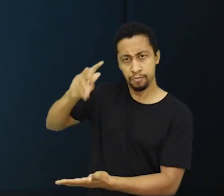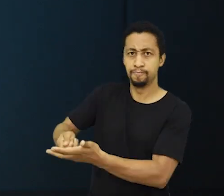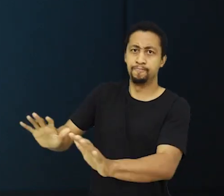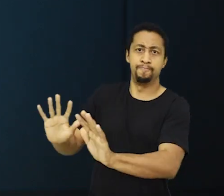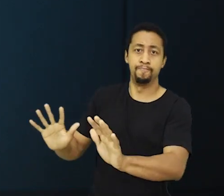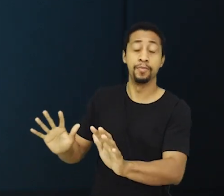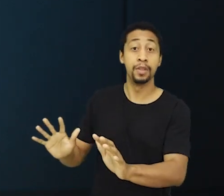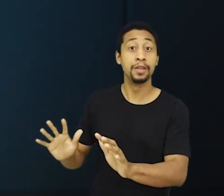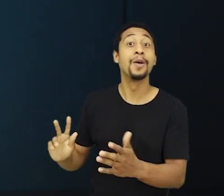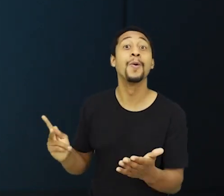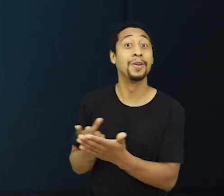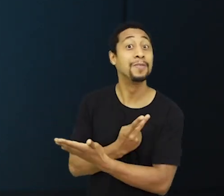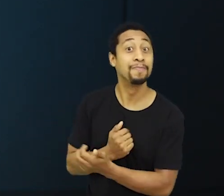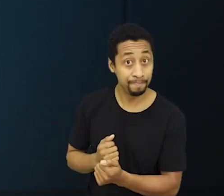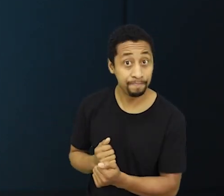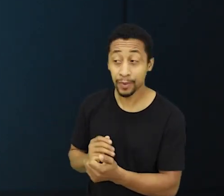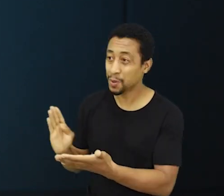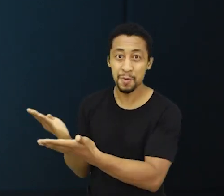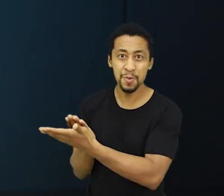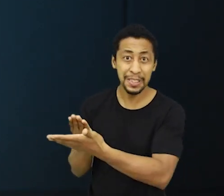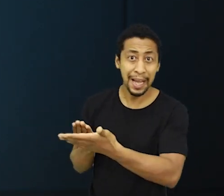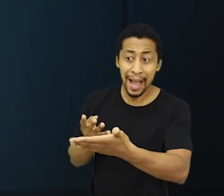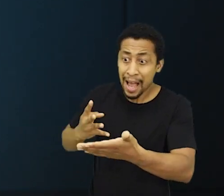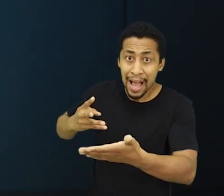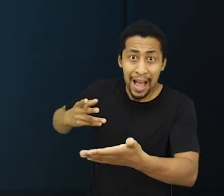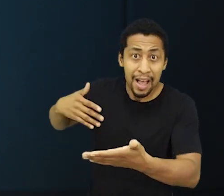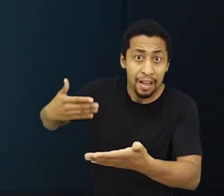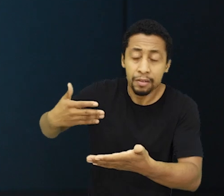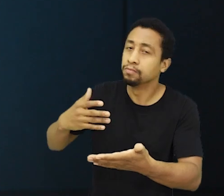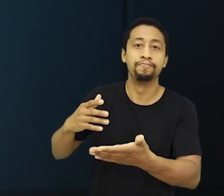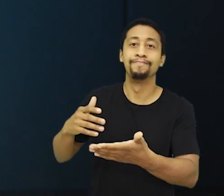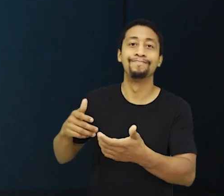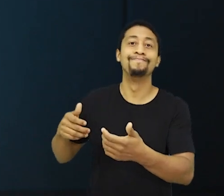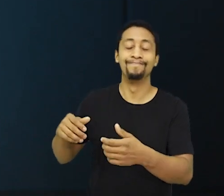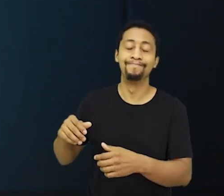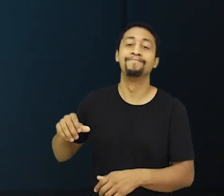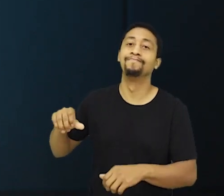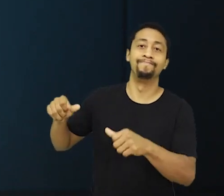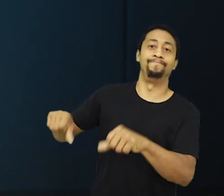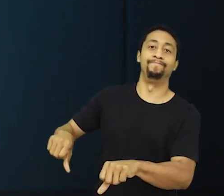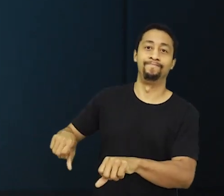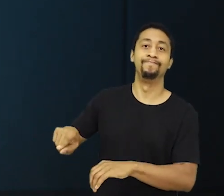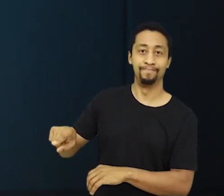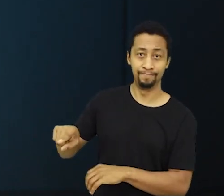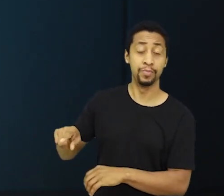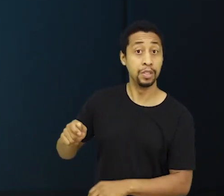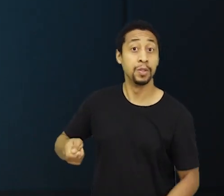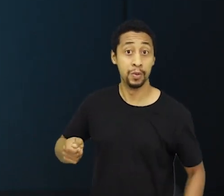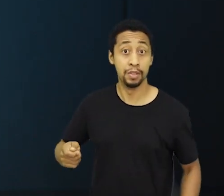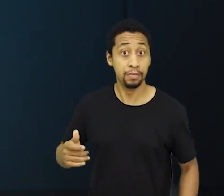E recebeu a liminar. Esse processo recebeu a liminar proibindo o juiz de dar a sentença. Por isso que eu disse